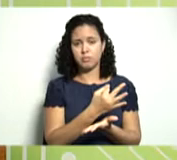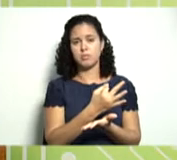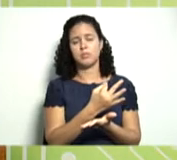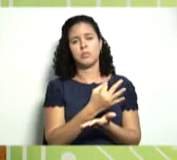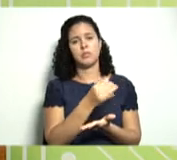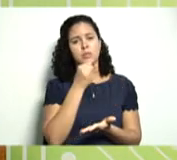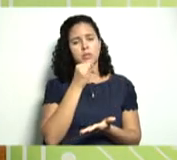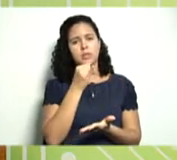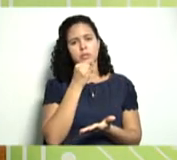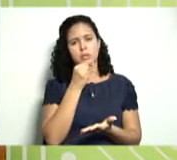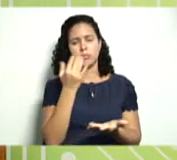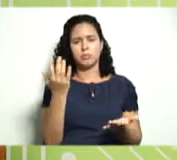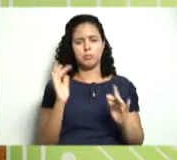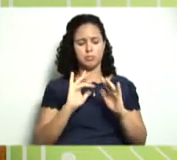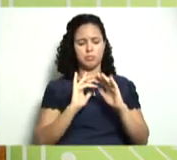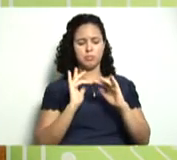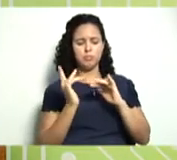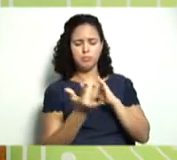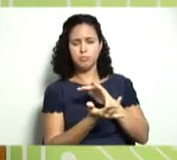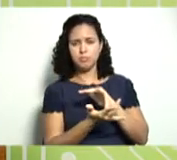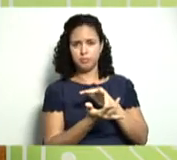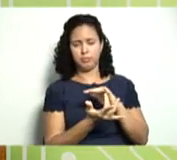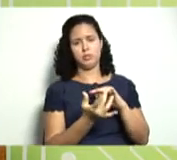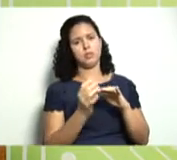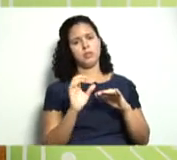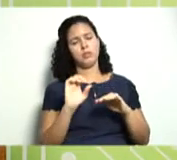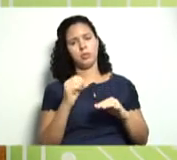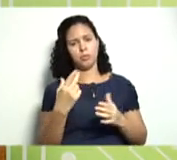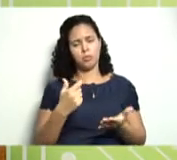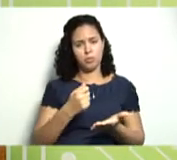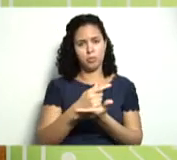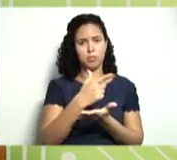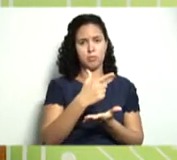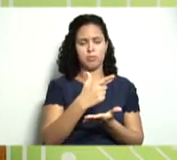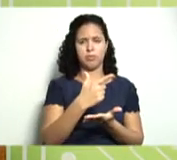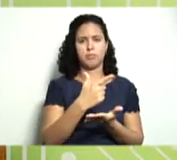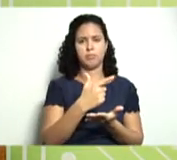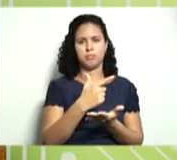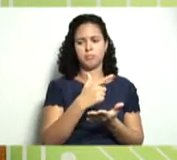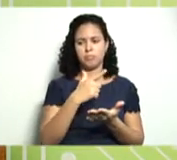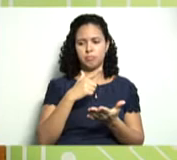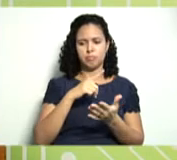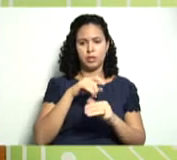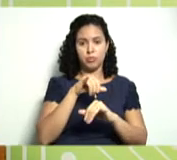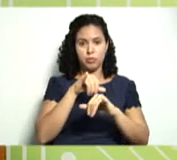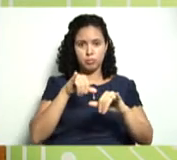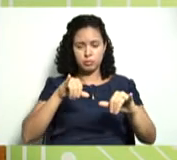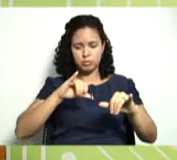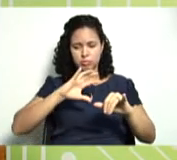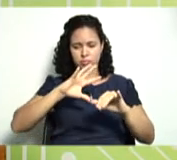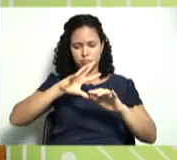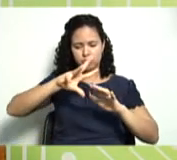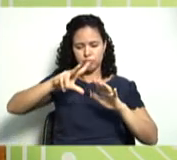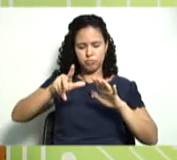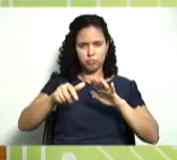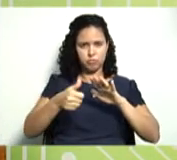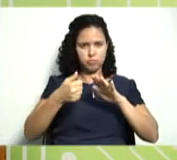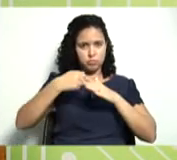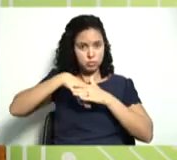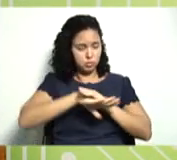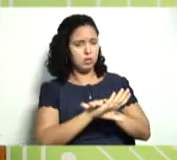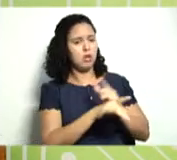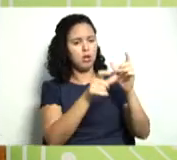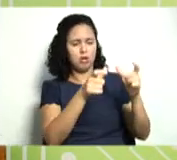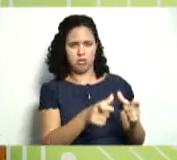cadastro em uma rede social em uma compra por exemplo esses dados são armazenados em algum lugar então se